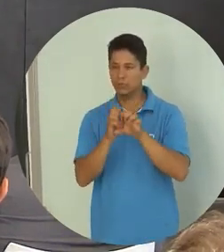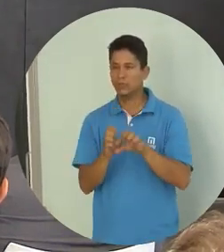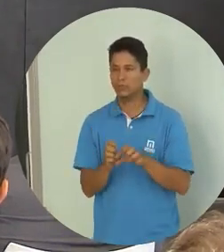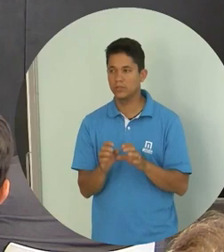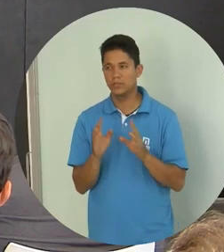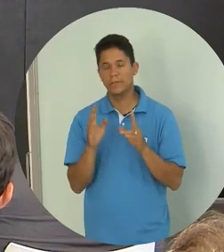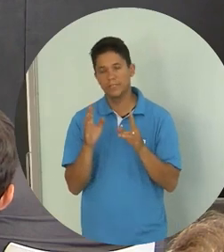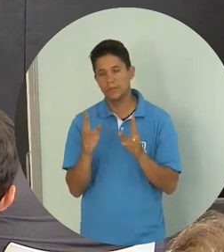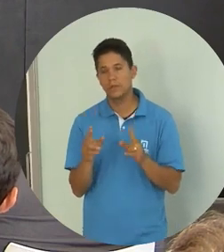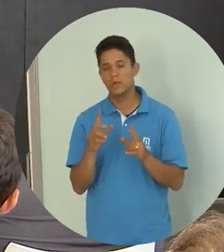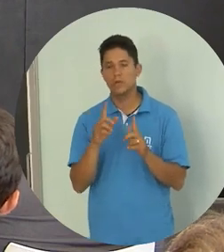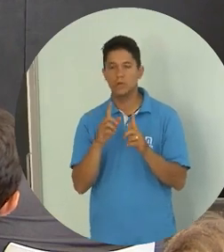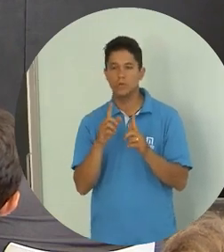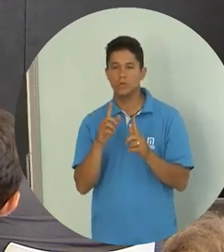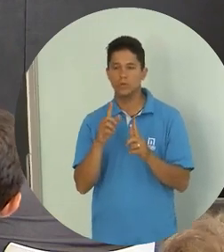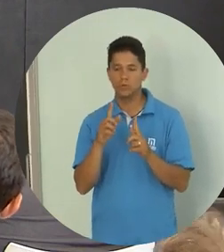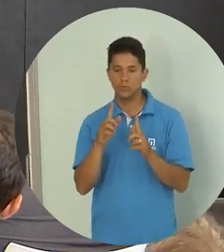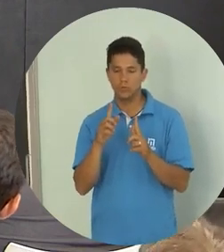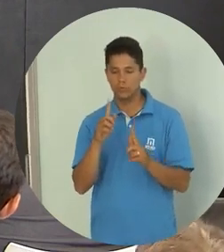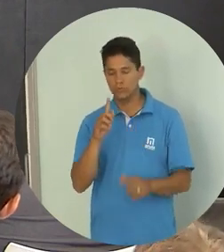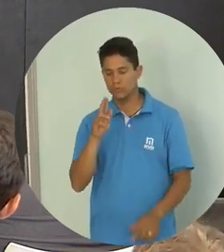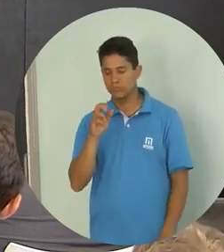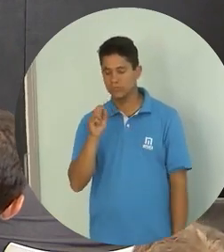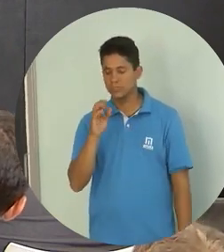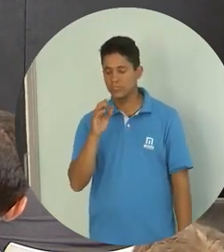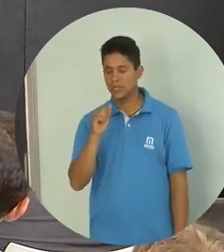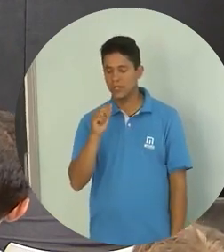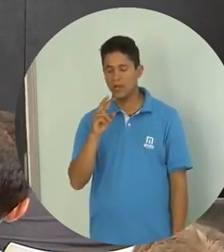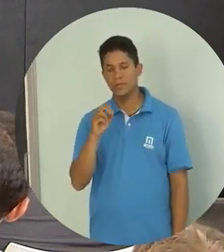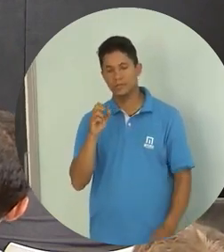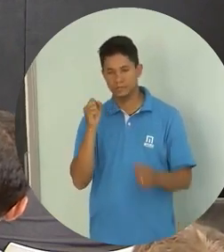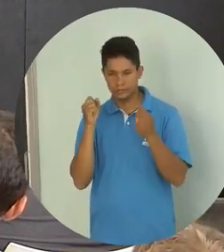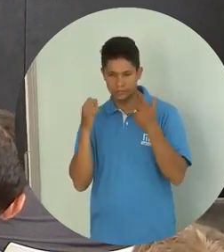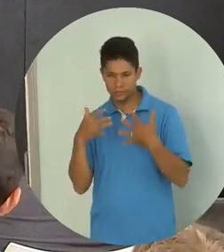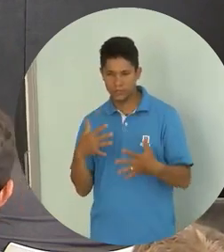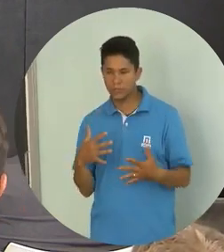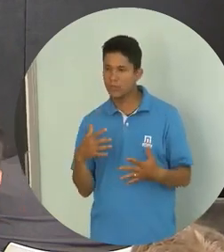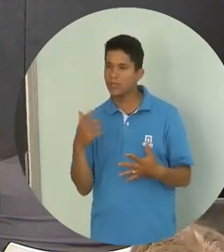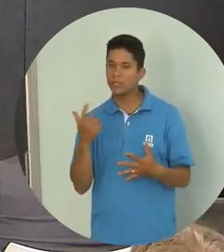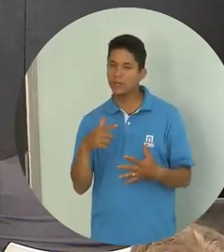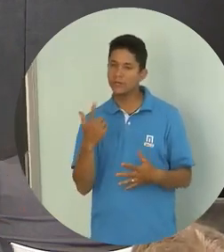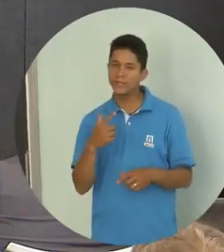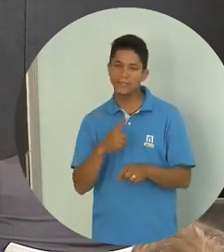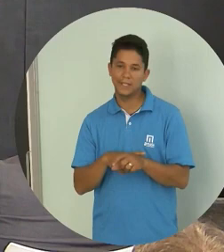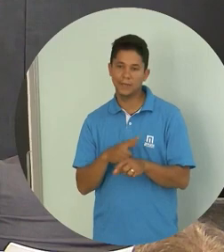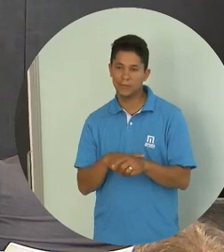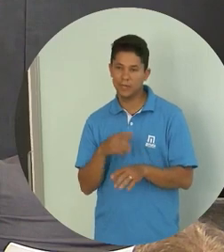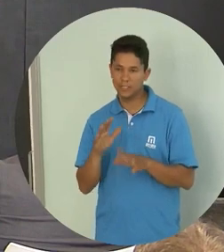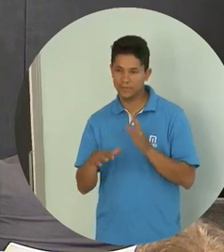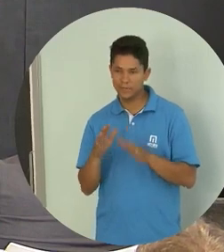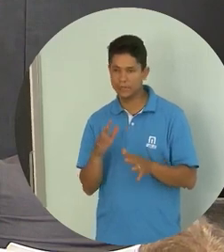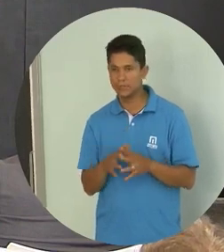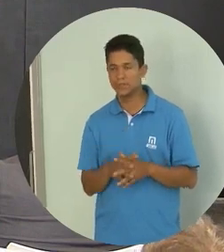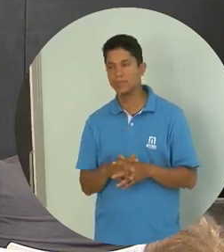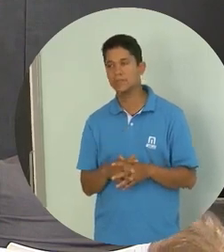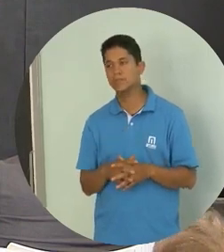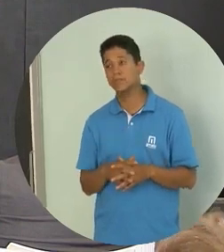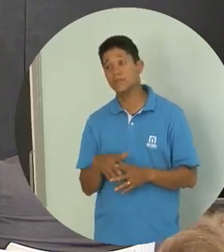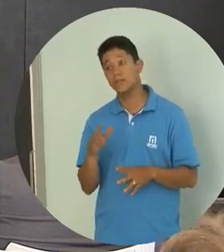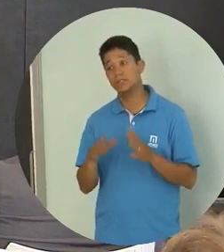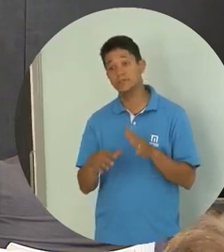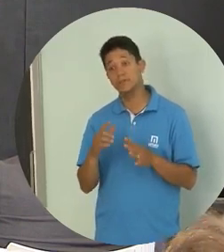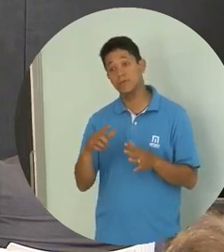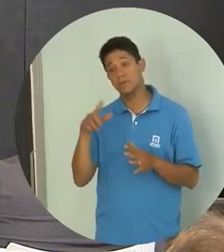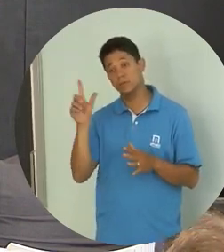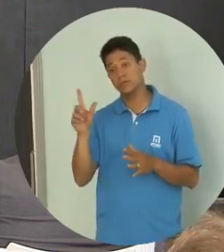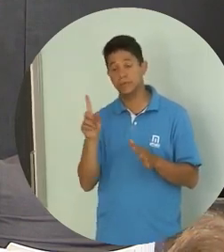Gustavo acabou de falar, há tempo para isso, né? Então, a gente faz os estudos de acordo com o tempo e com as informações que a gente tem. Outra coisa também que foi